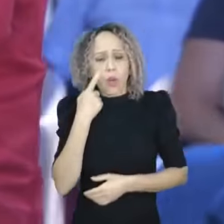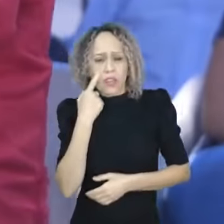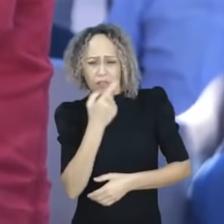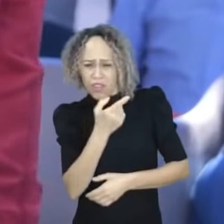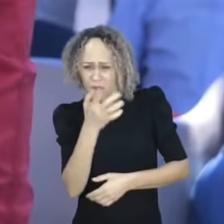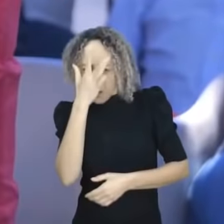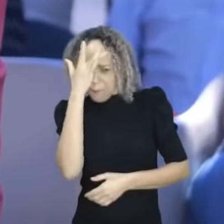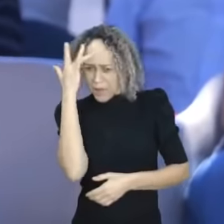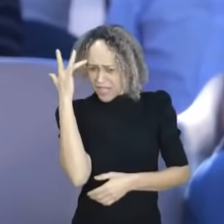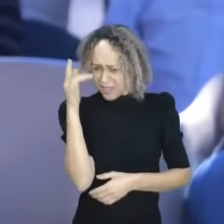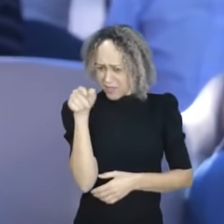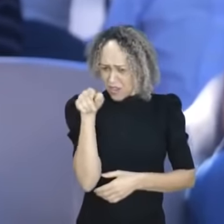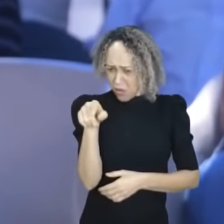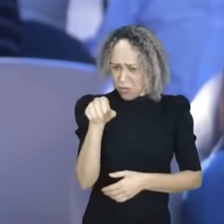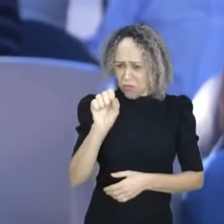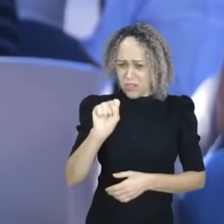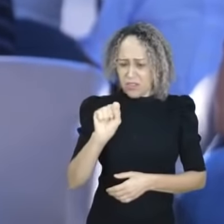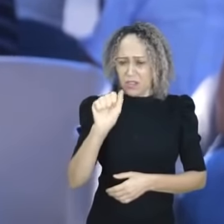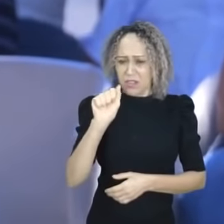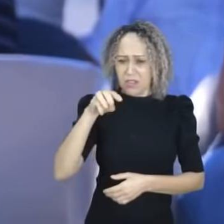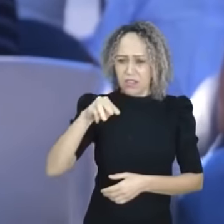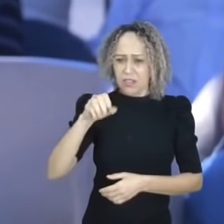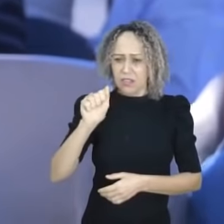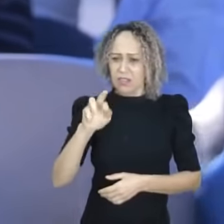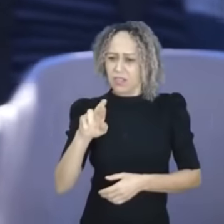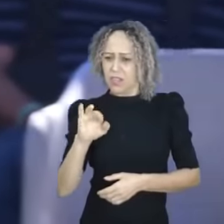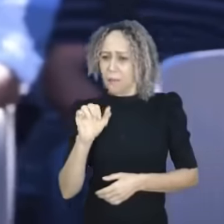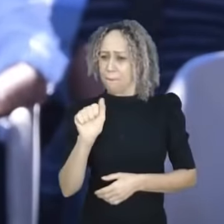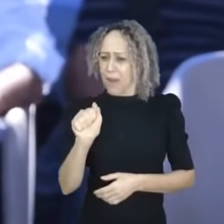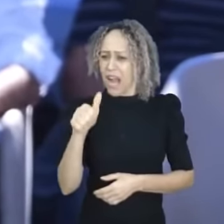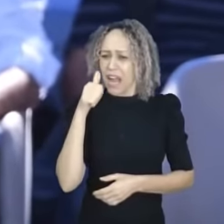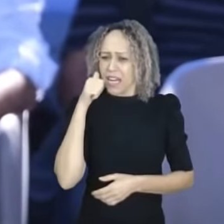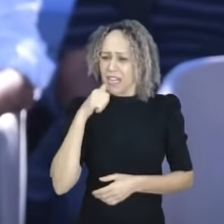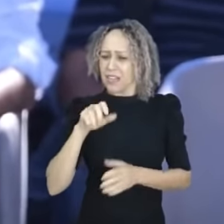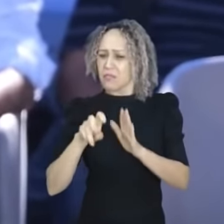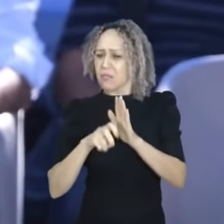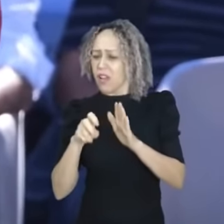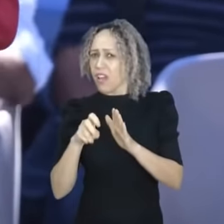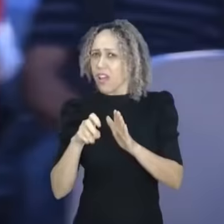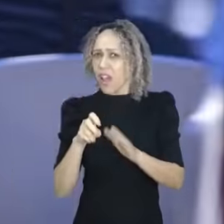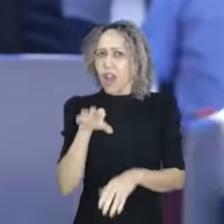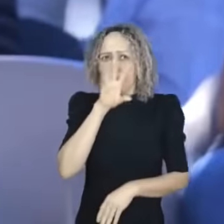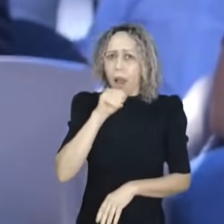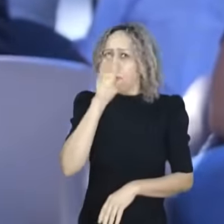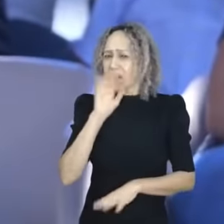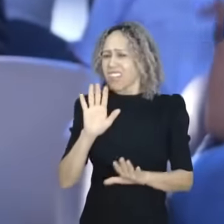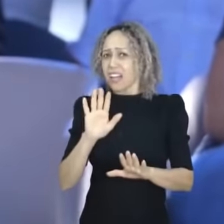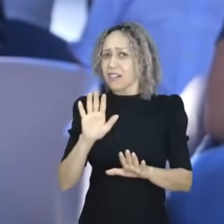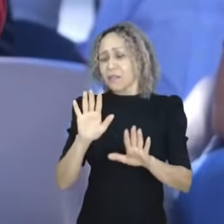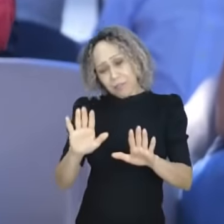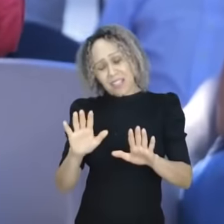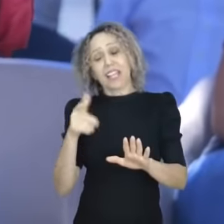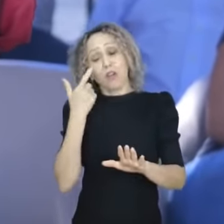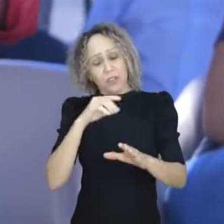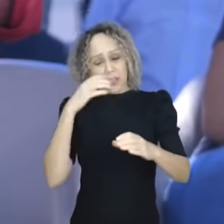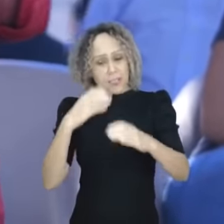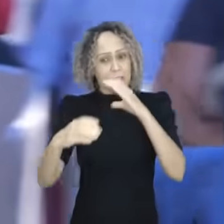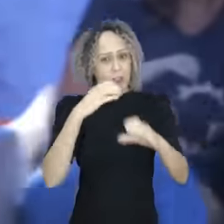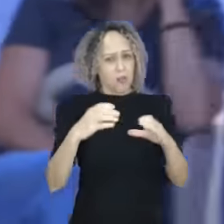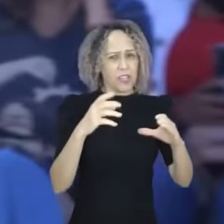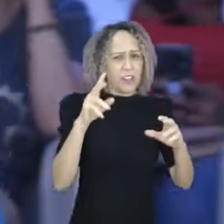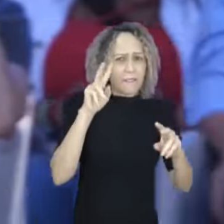Samara, sabe, não falar, mas falar ao mesmo tempo, que ela fala com os olhos, ela fala